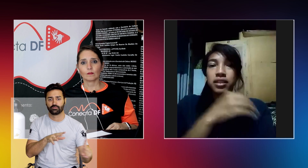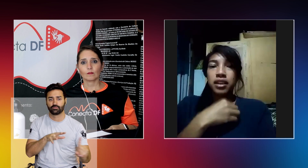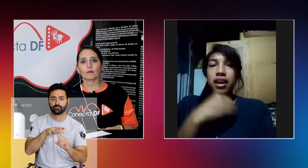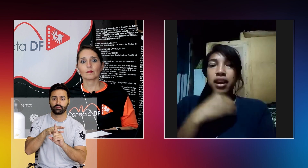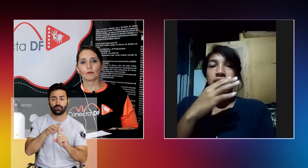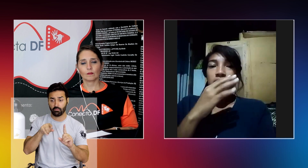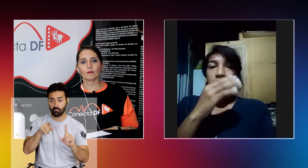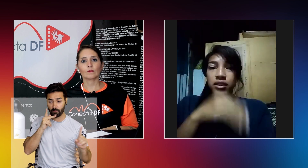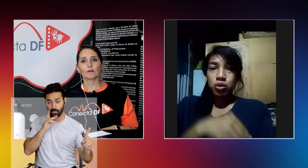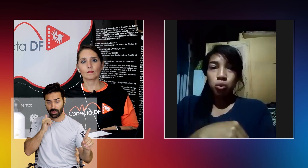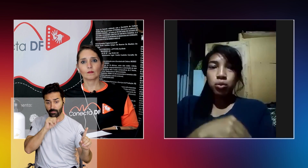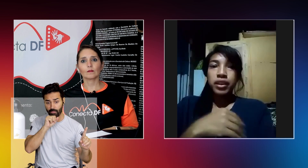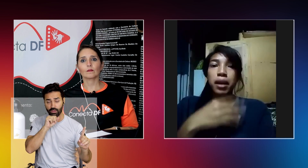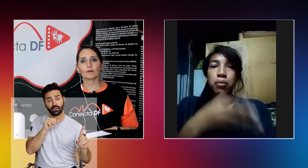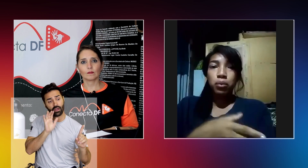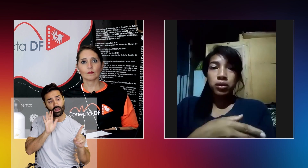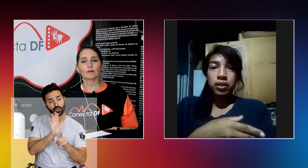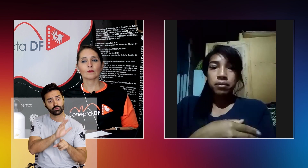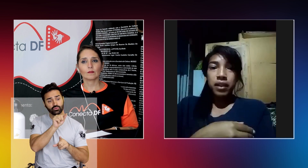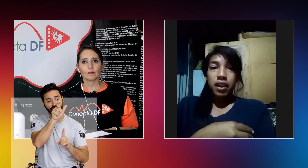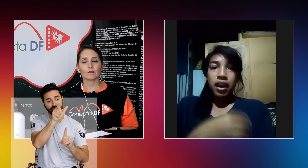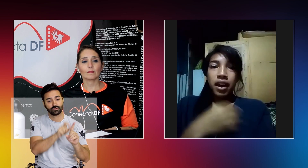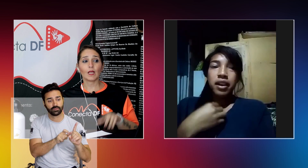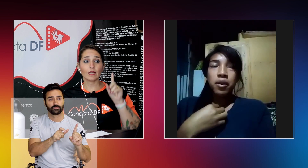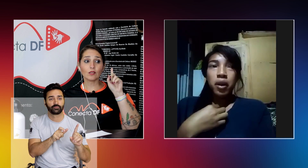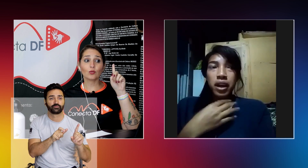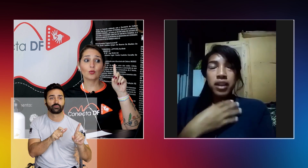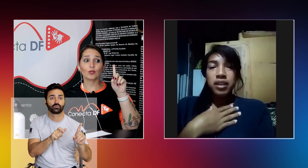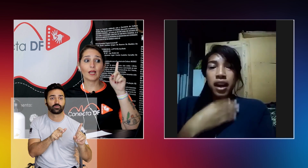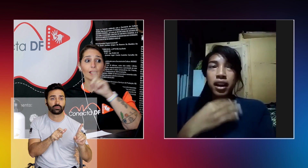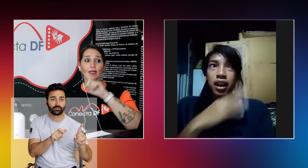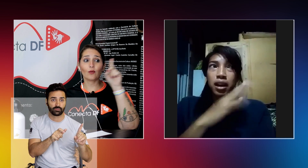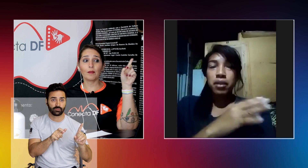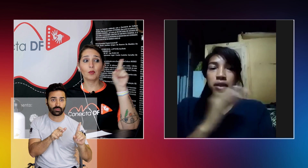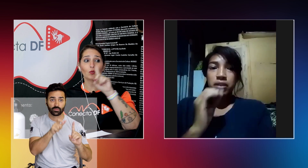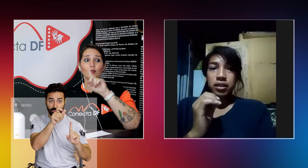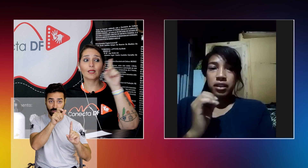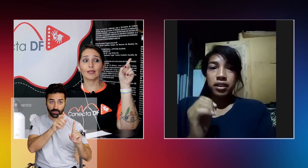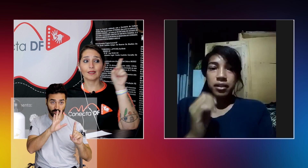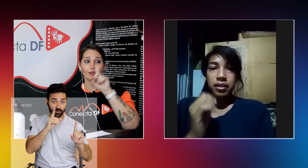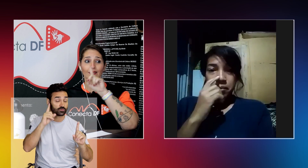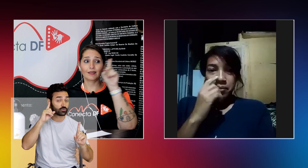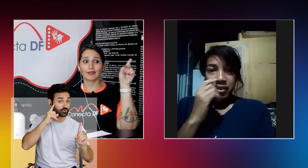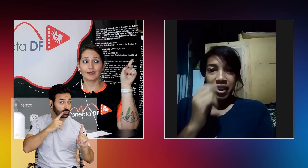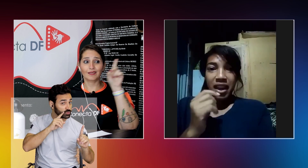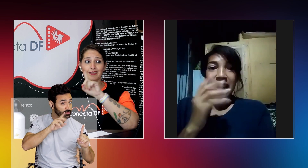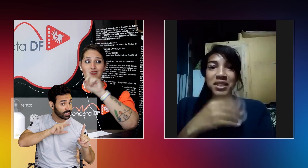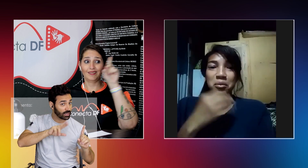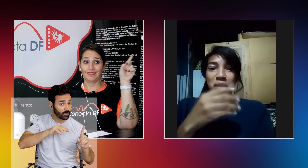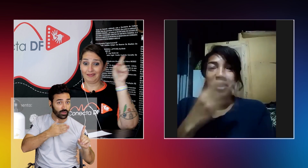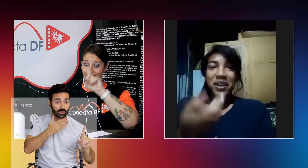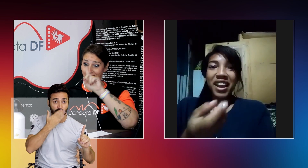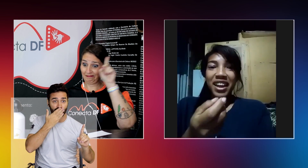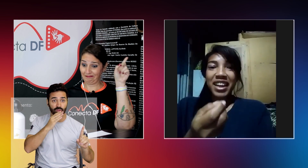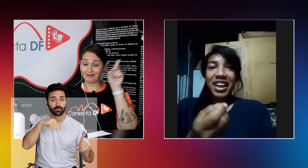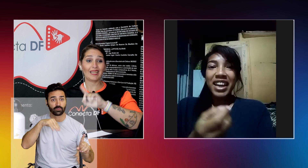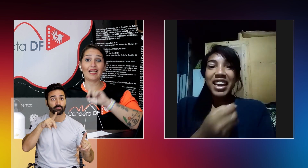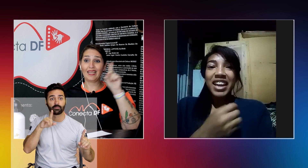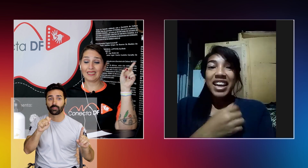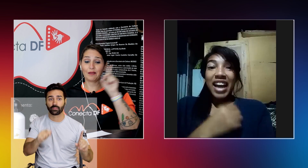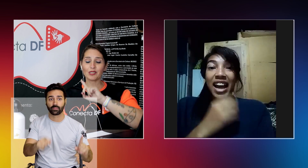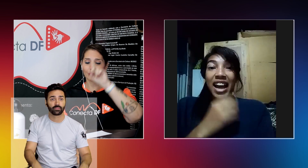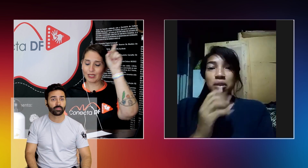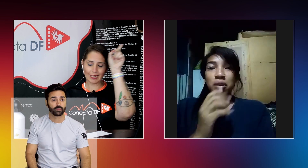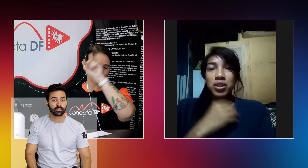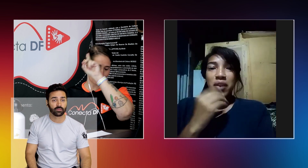que é surda e é muda. Aí eles surda, ela não é muda. Assim, o modo de falar, né?